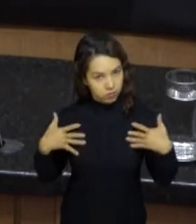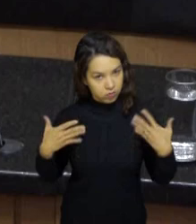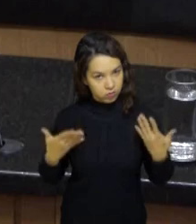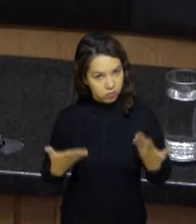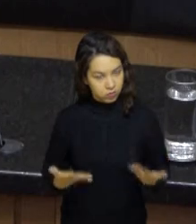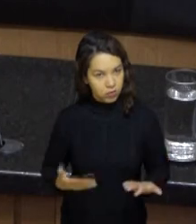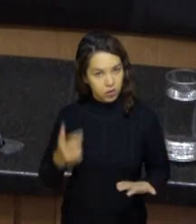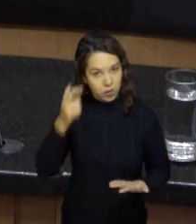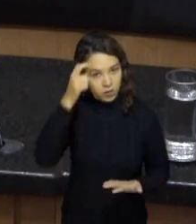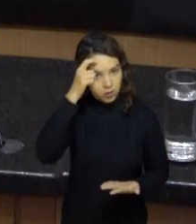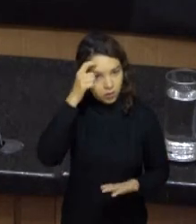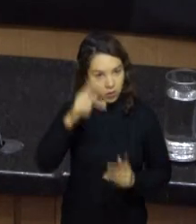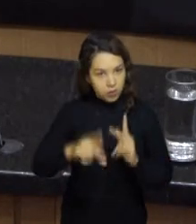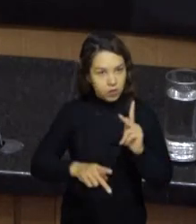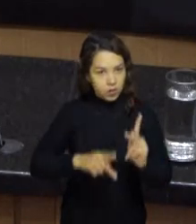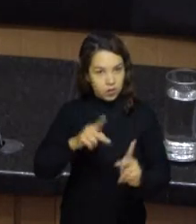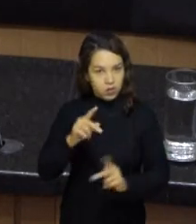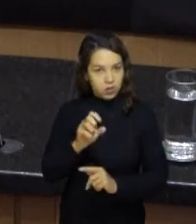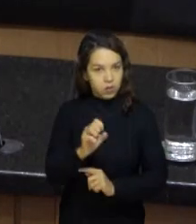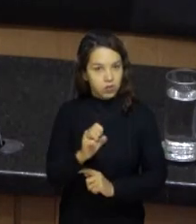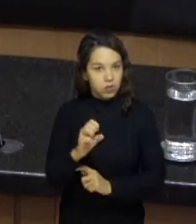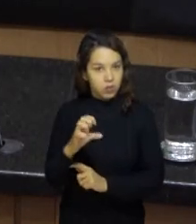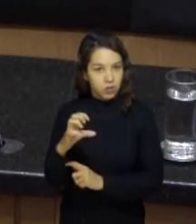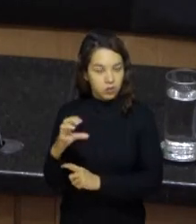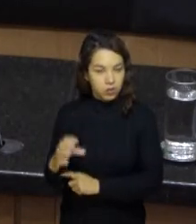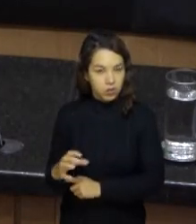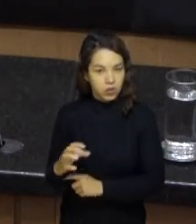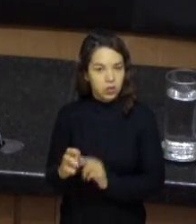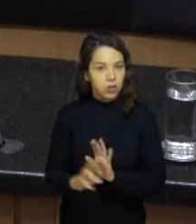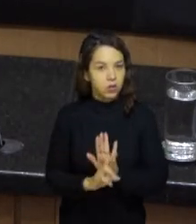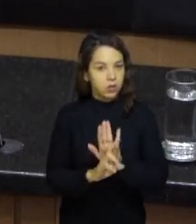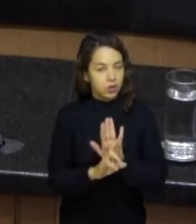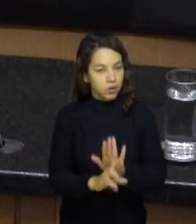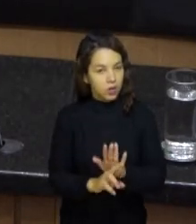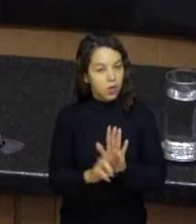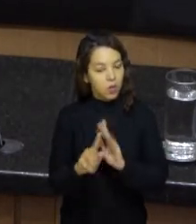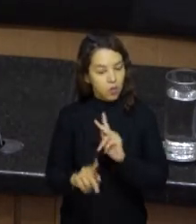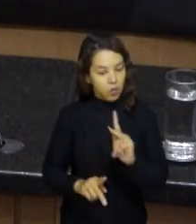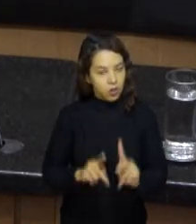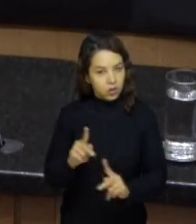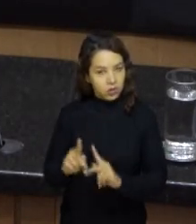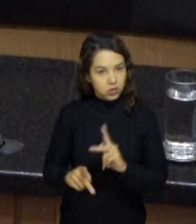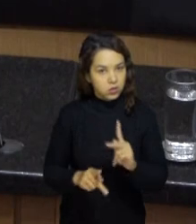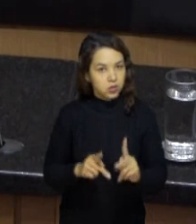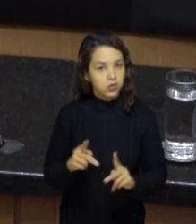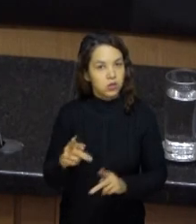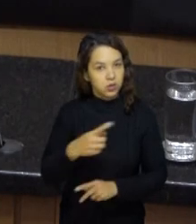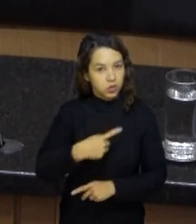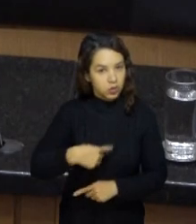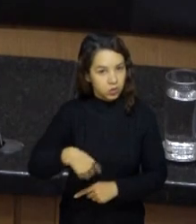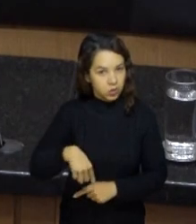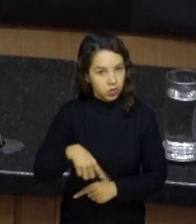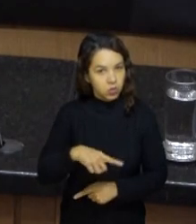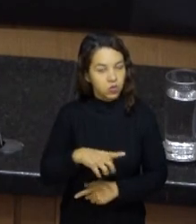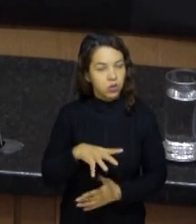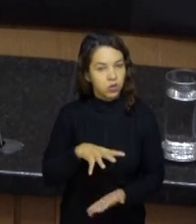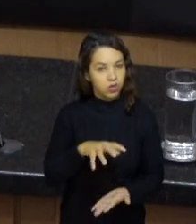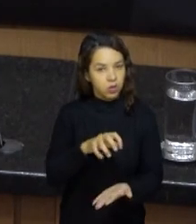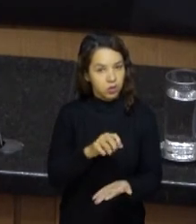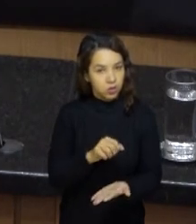da população de Santa Catarina. Portanto, em nome de Santa Catarina, dos catarinenses, fica aqui o nosso efusivo registro